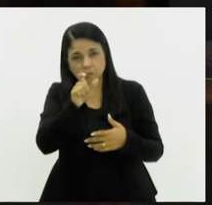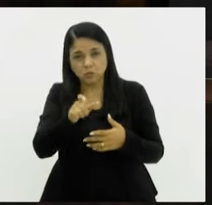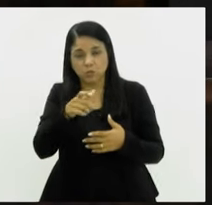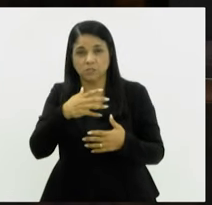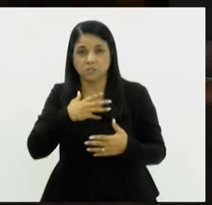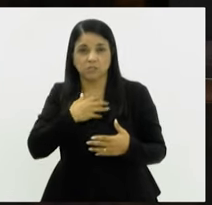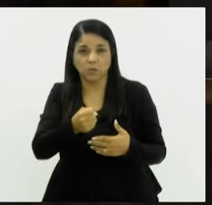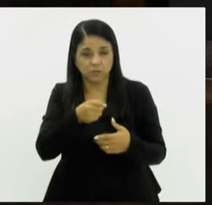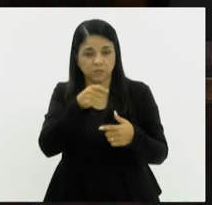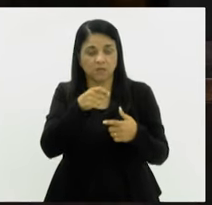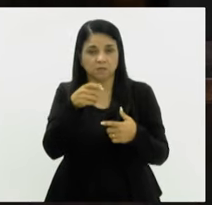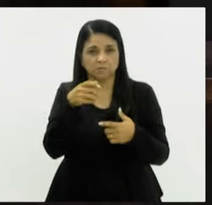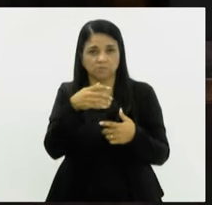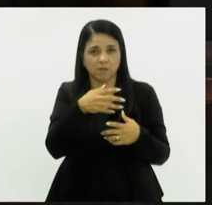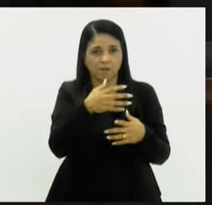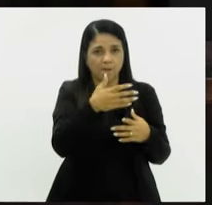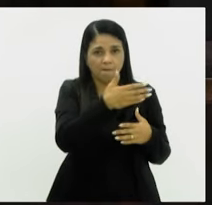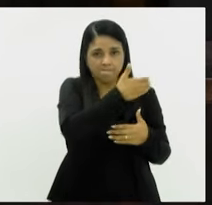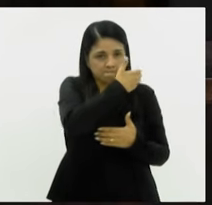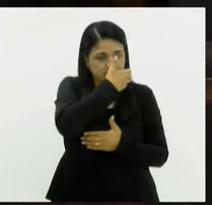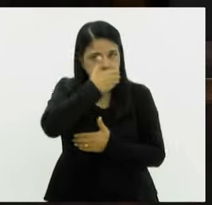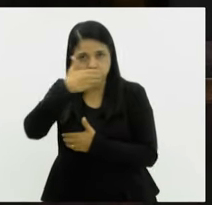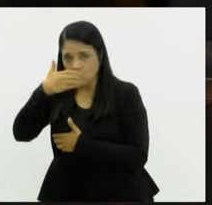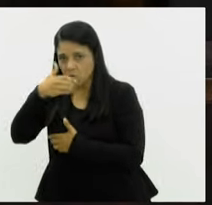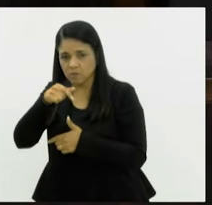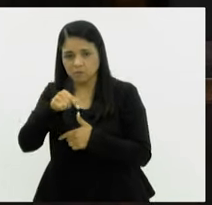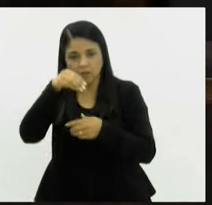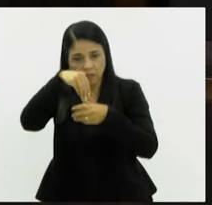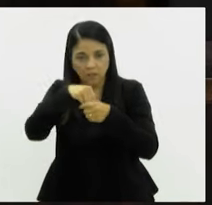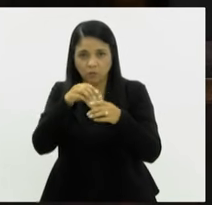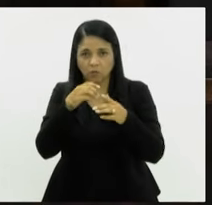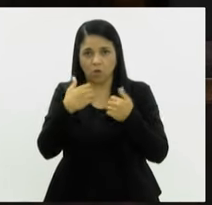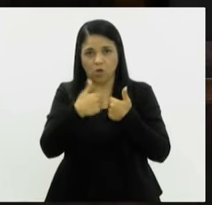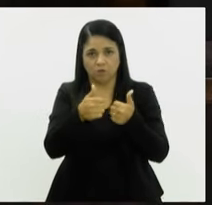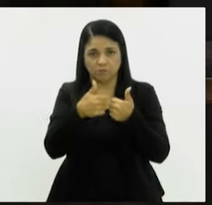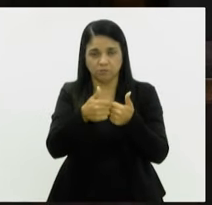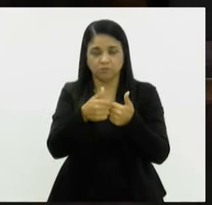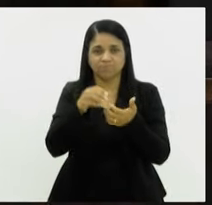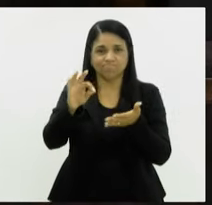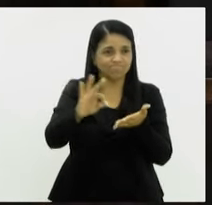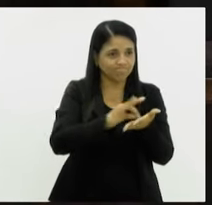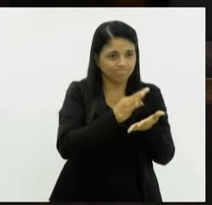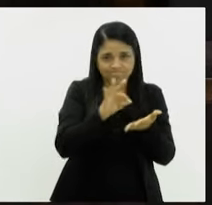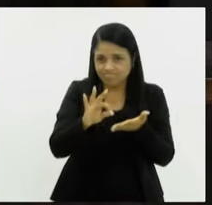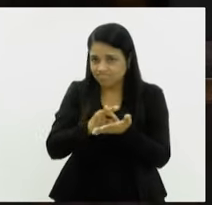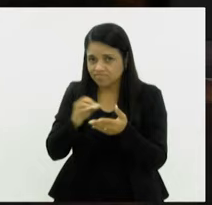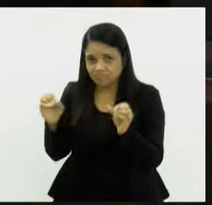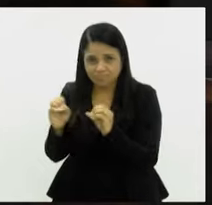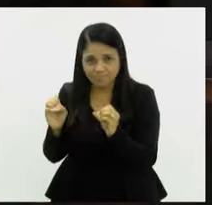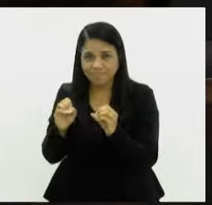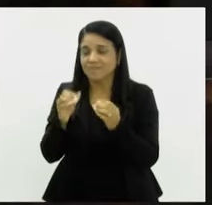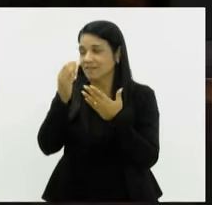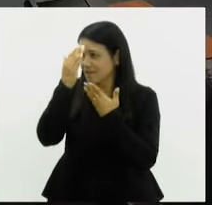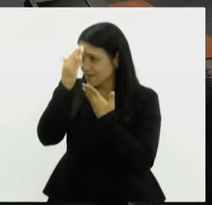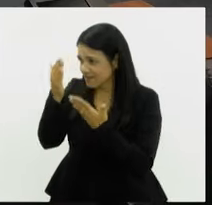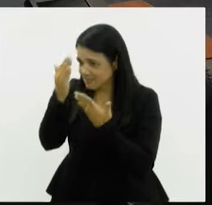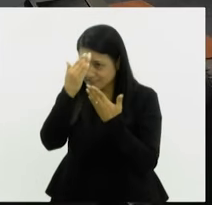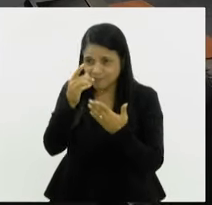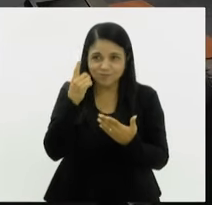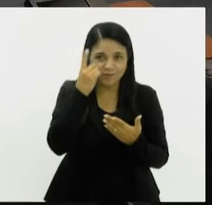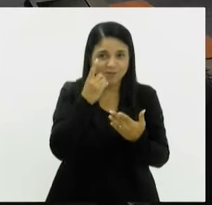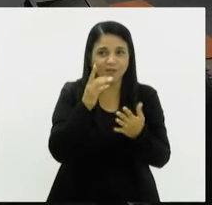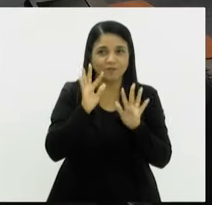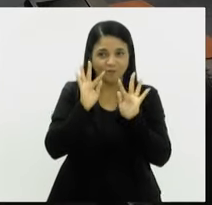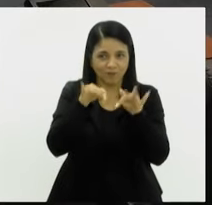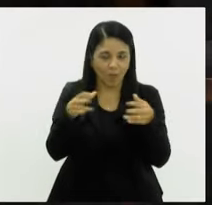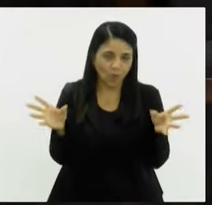sequestradas. E, não havendo mais nada, nenhum orador inscrito, eu quero agradecer aos deputados e às deputadas que ficaram aqui até o final. Foi